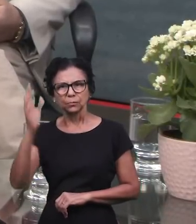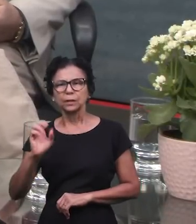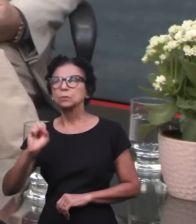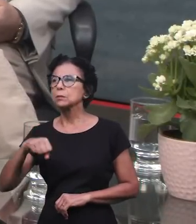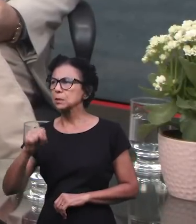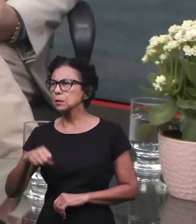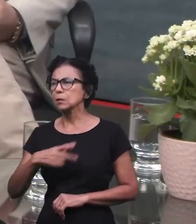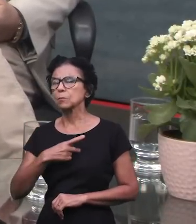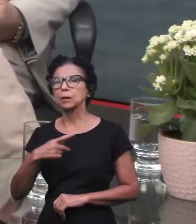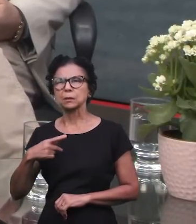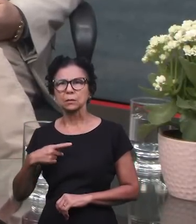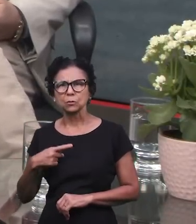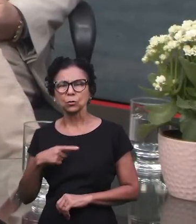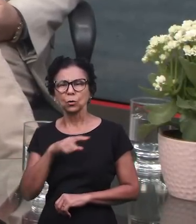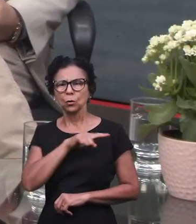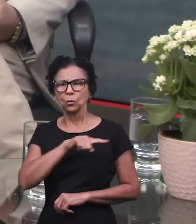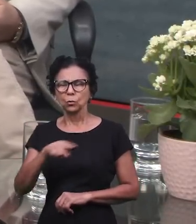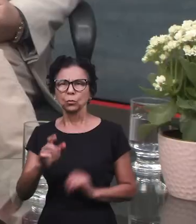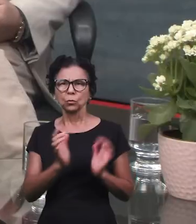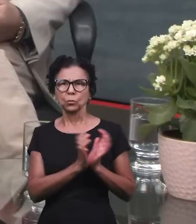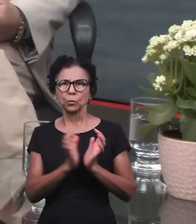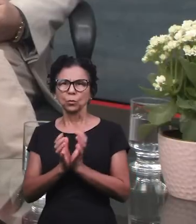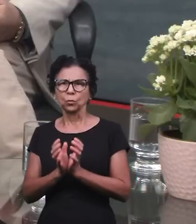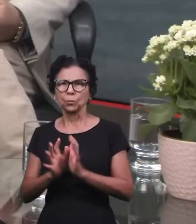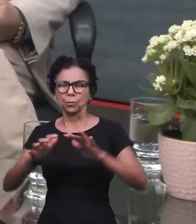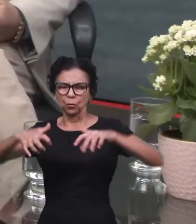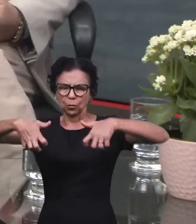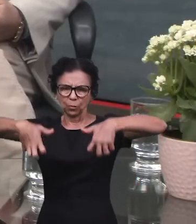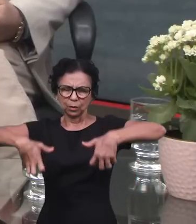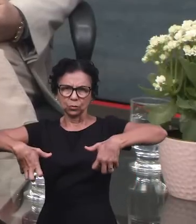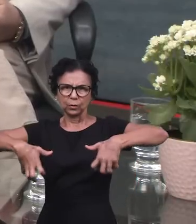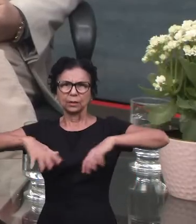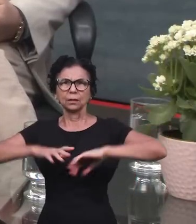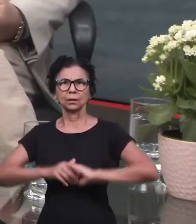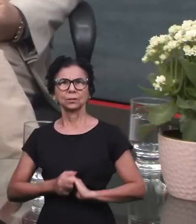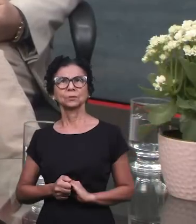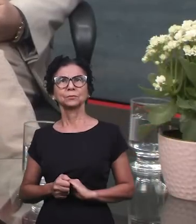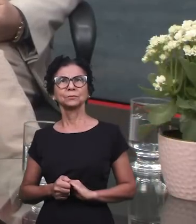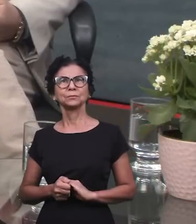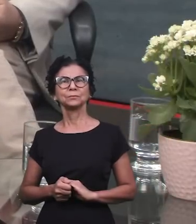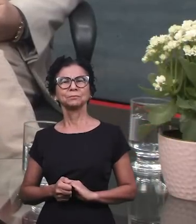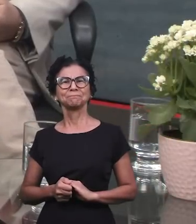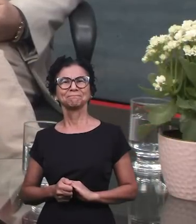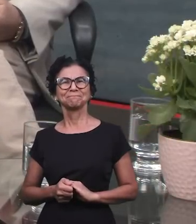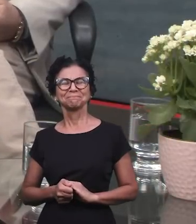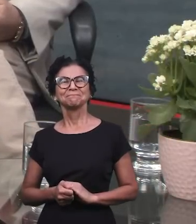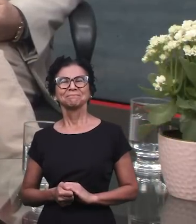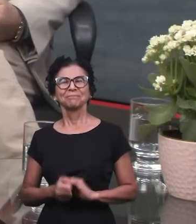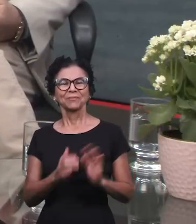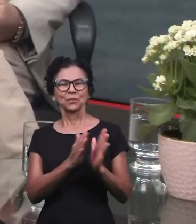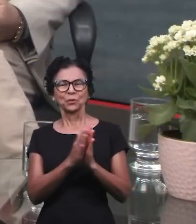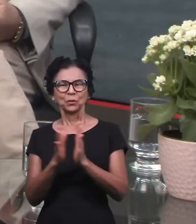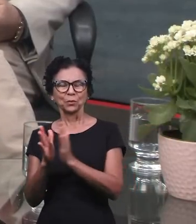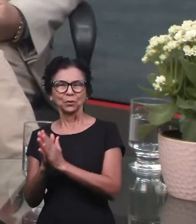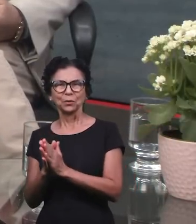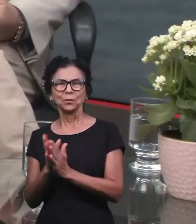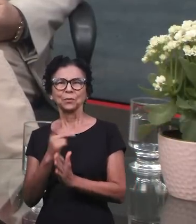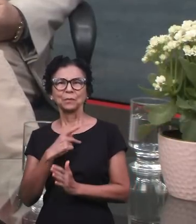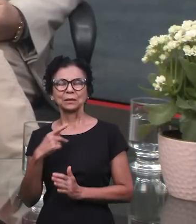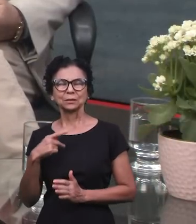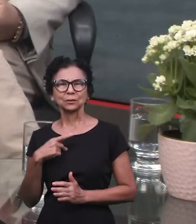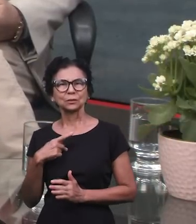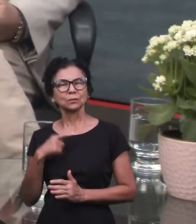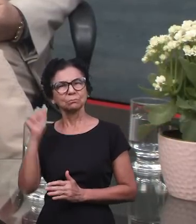Santo libertou, deu a bênção e eu aprendi. Aquilo me trouxe um aprendizado nessa